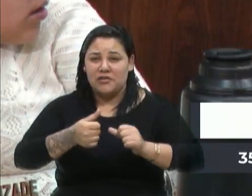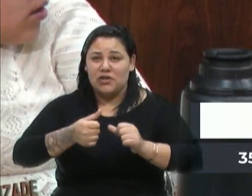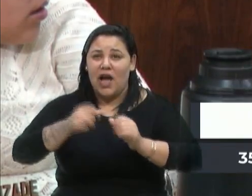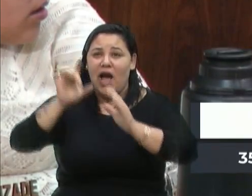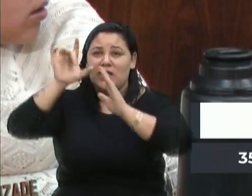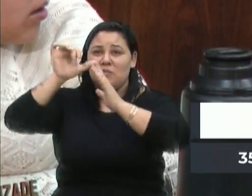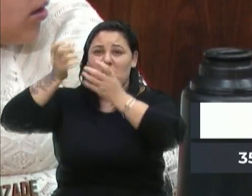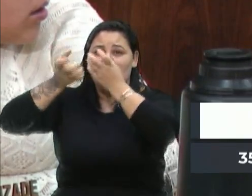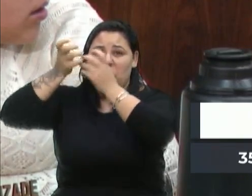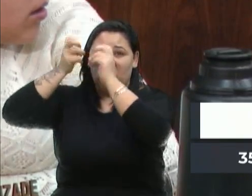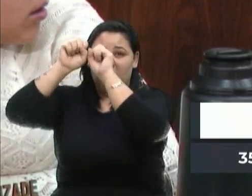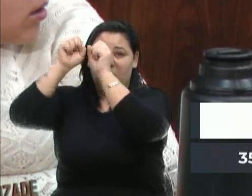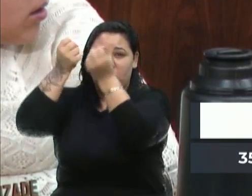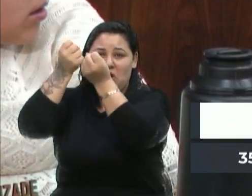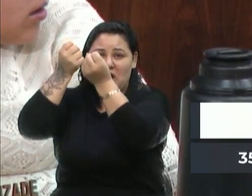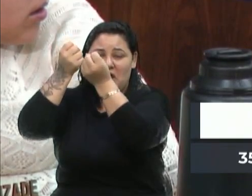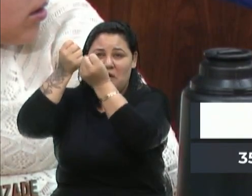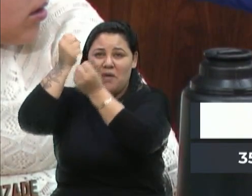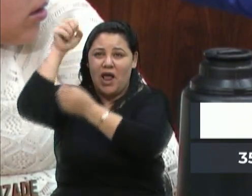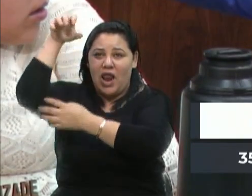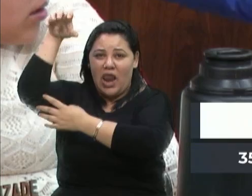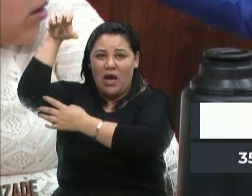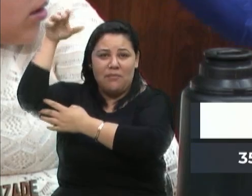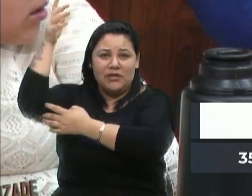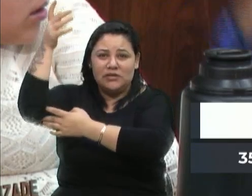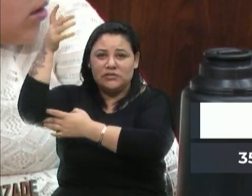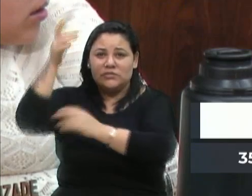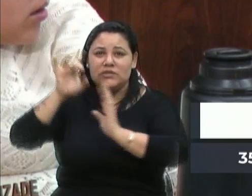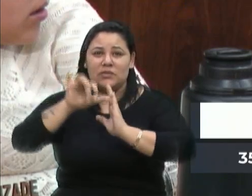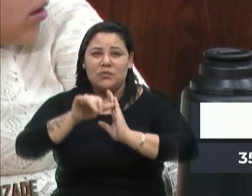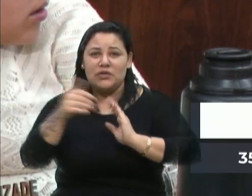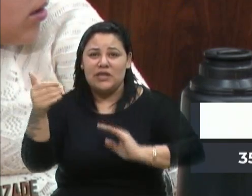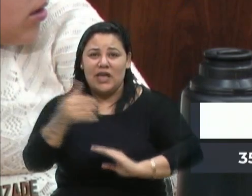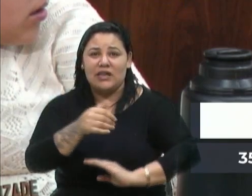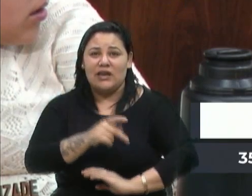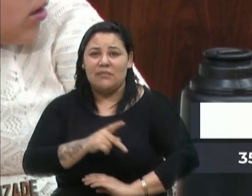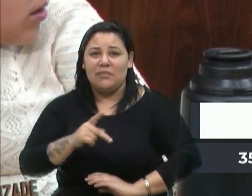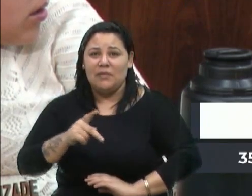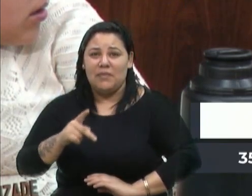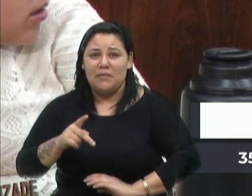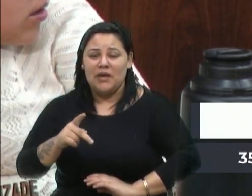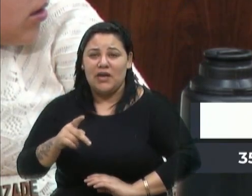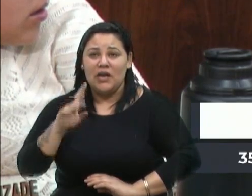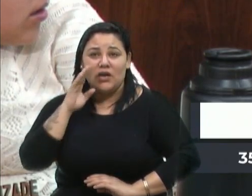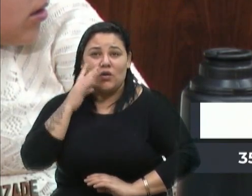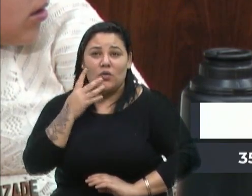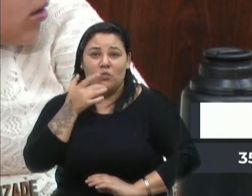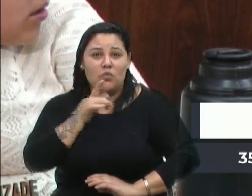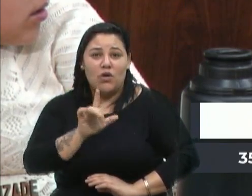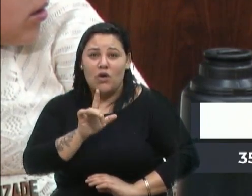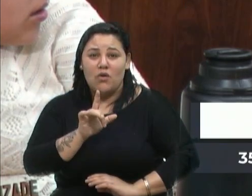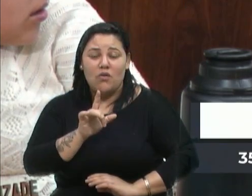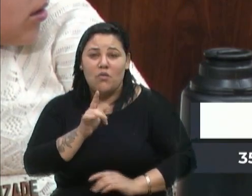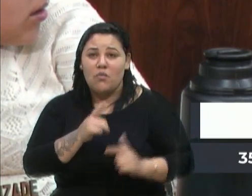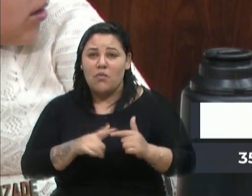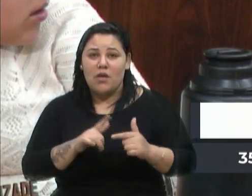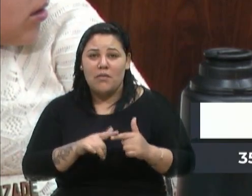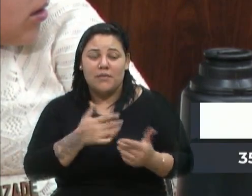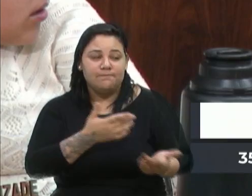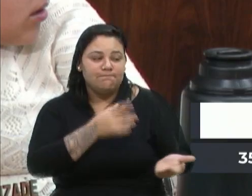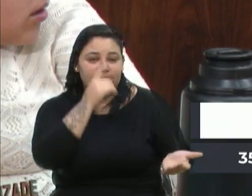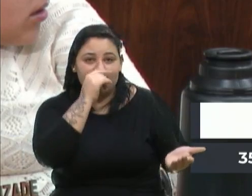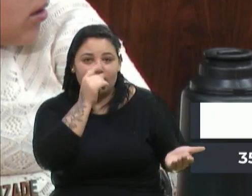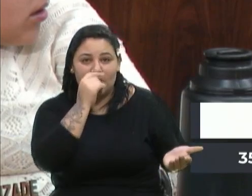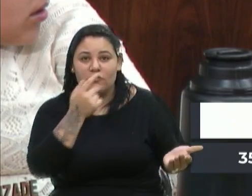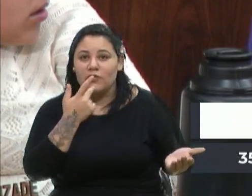dar uma ideia de que vem a PPP e vai resolver os problemas. O vereador Sandro Fantinel aqui acabou de dizer